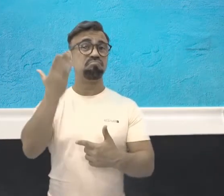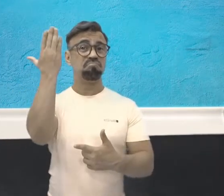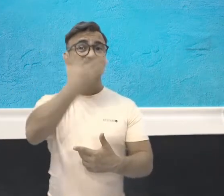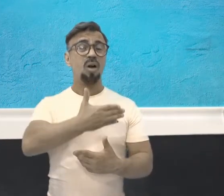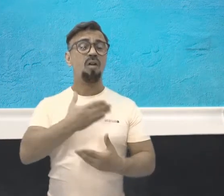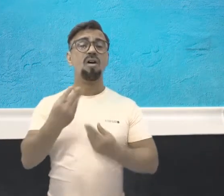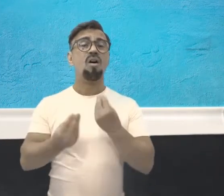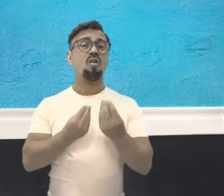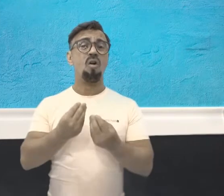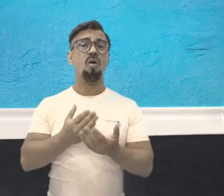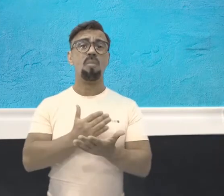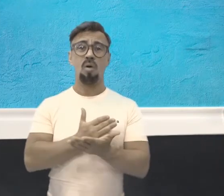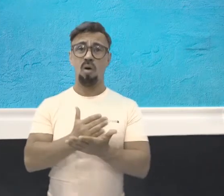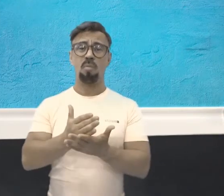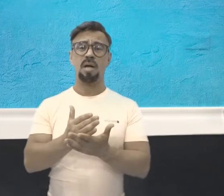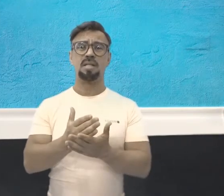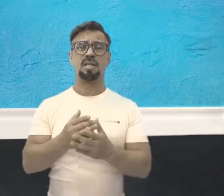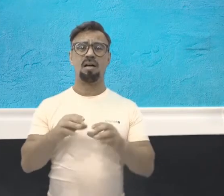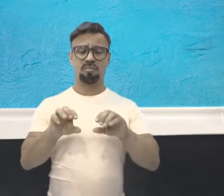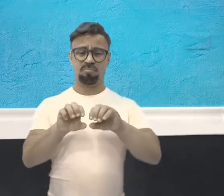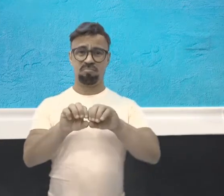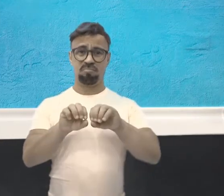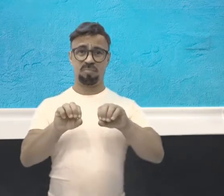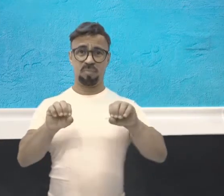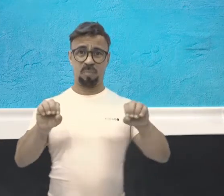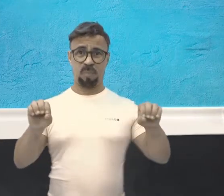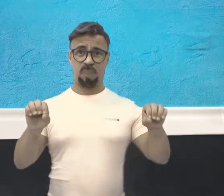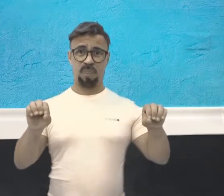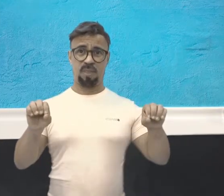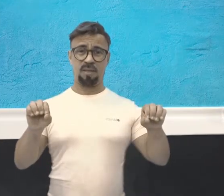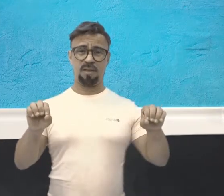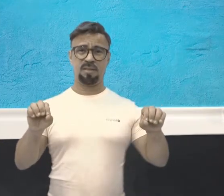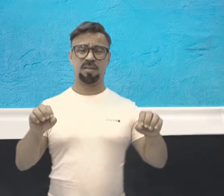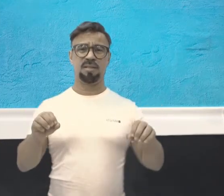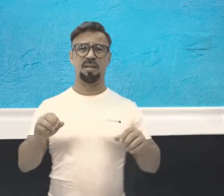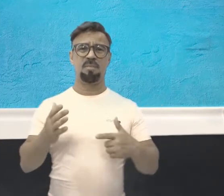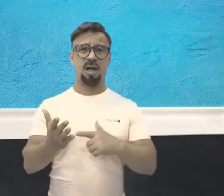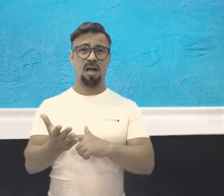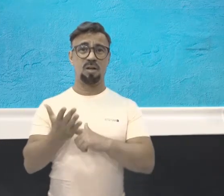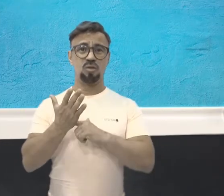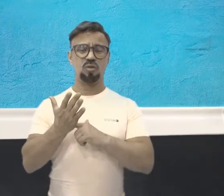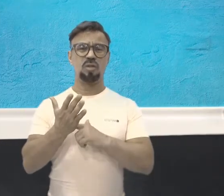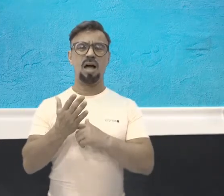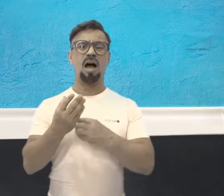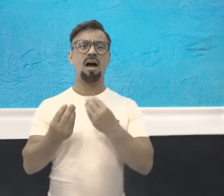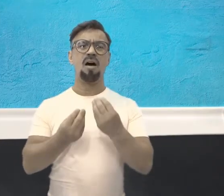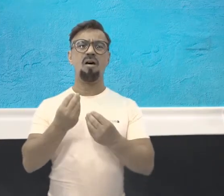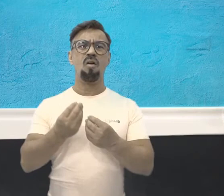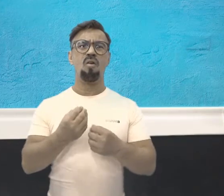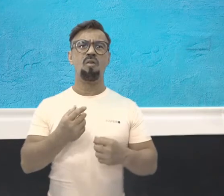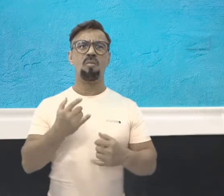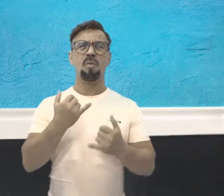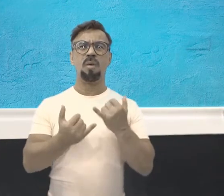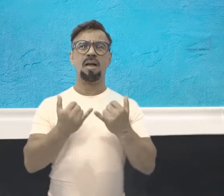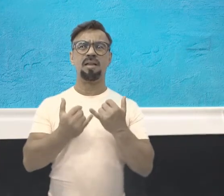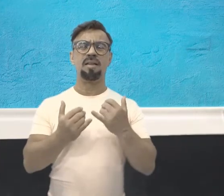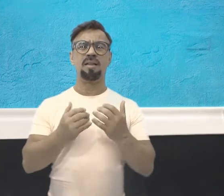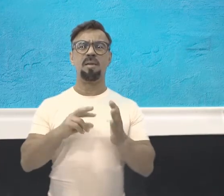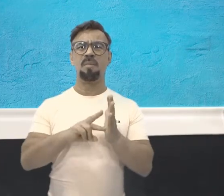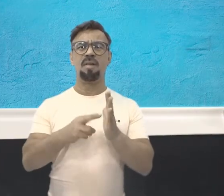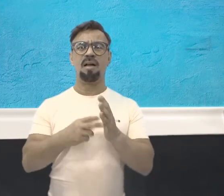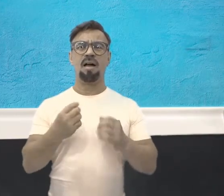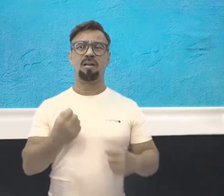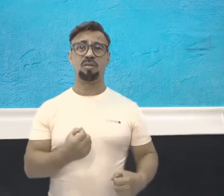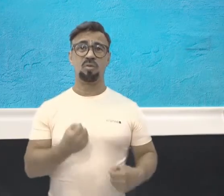eu vou começar eu peguei um pedacinho de madeira aqui para me ajudar como se fosse meu Reef que faz